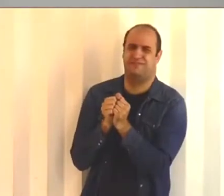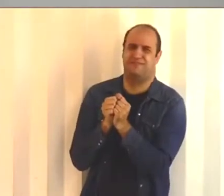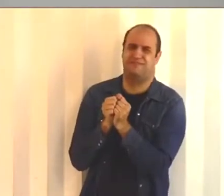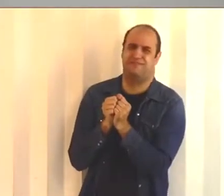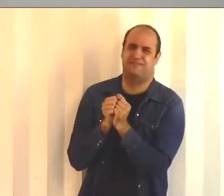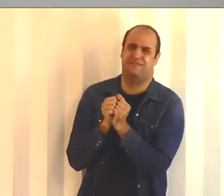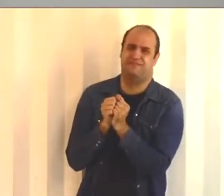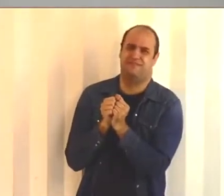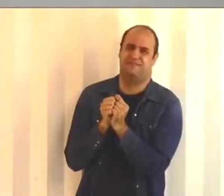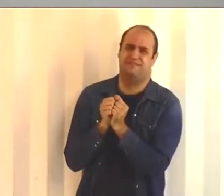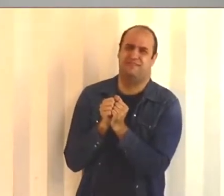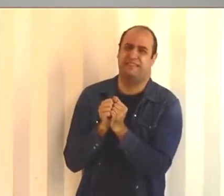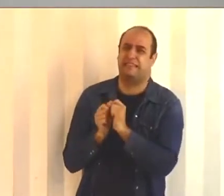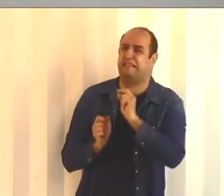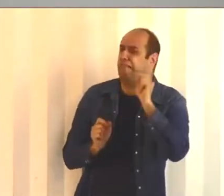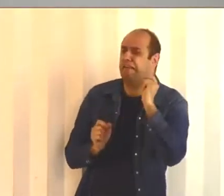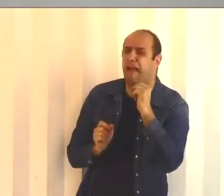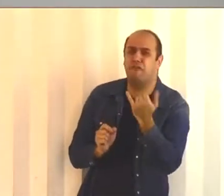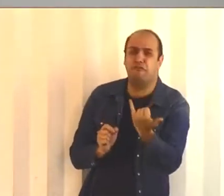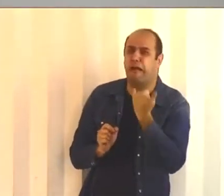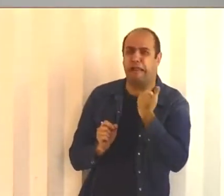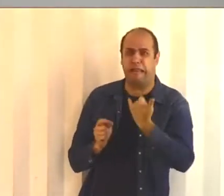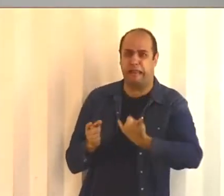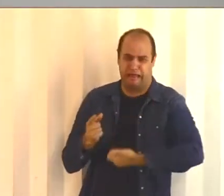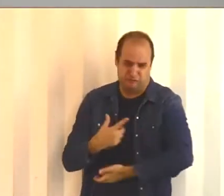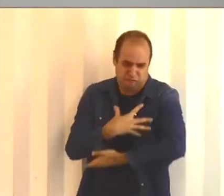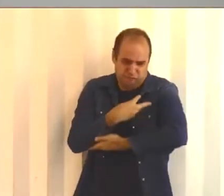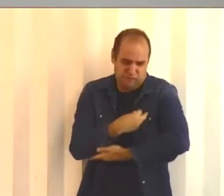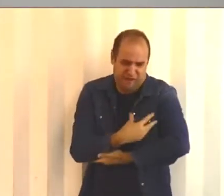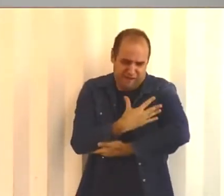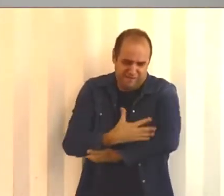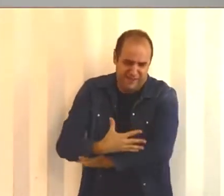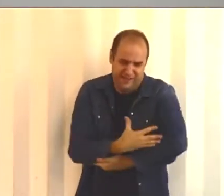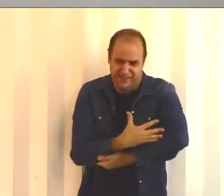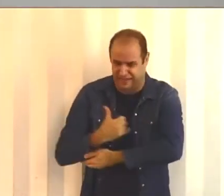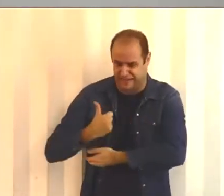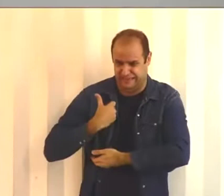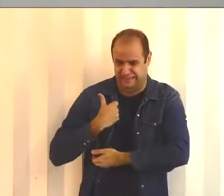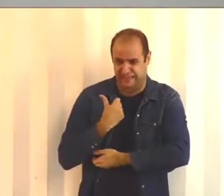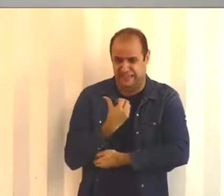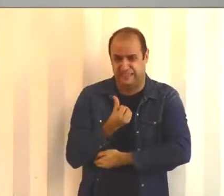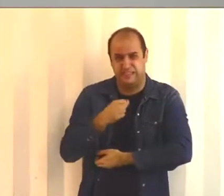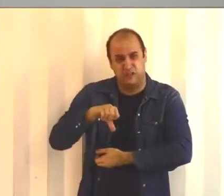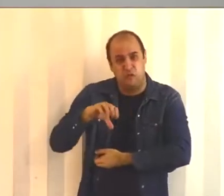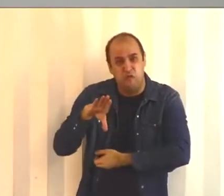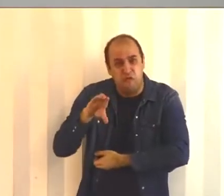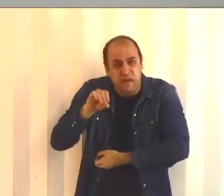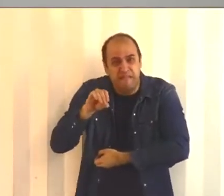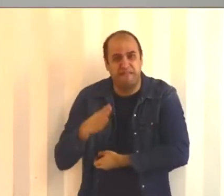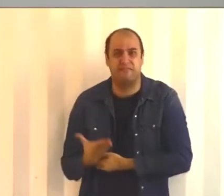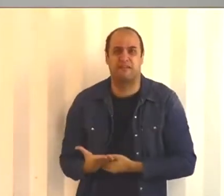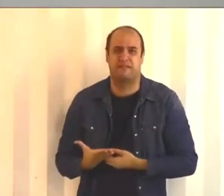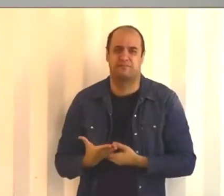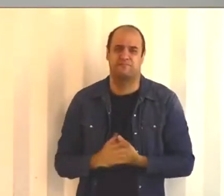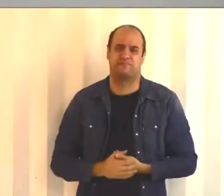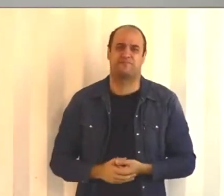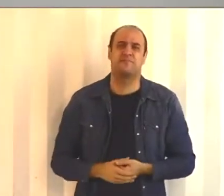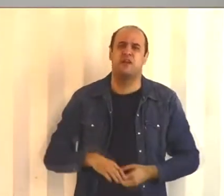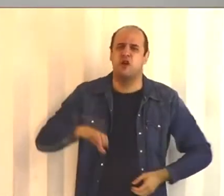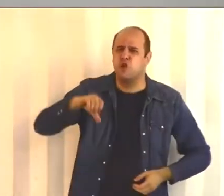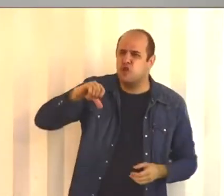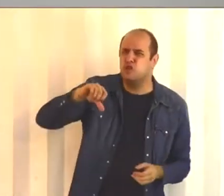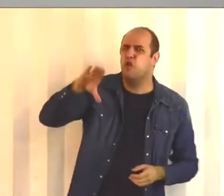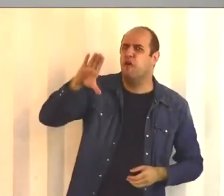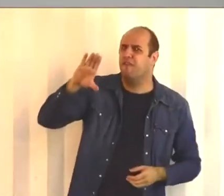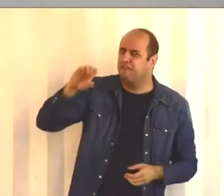teria dito a Abraão que Sara amamentaria um filho? Pois na sua velhice eu lhe dei um filho. 90